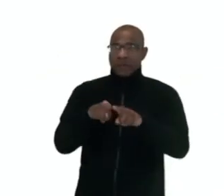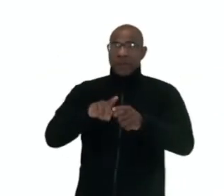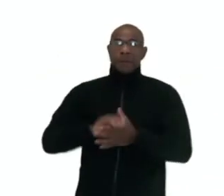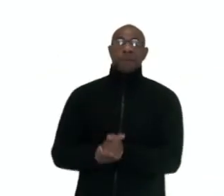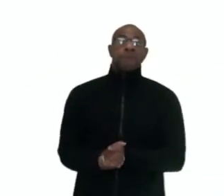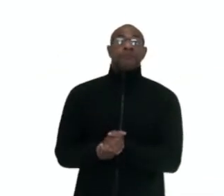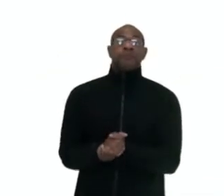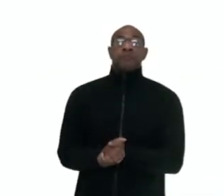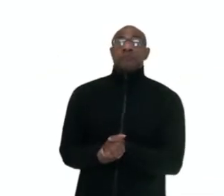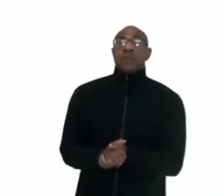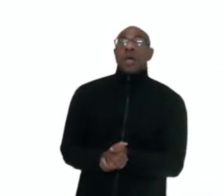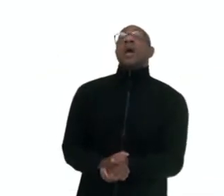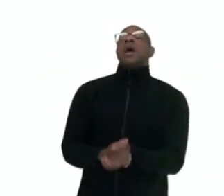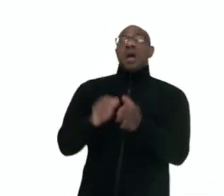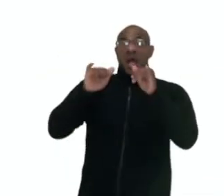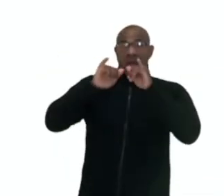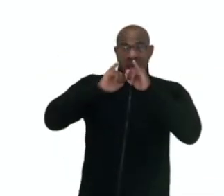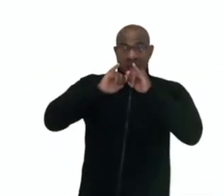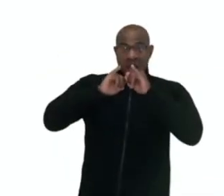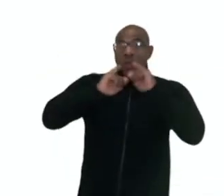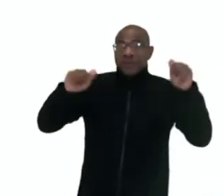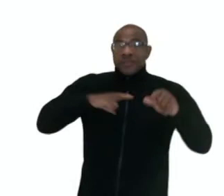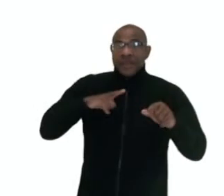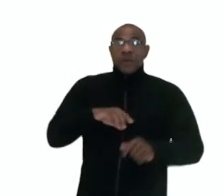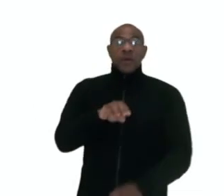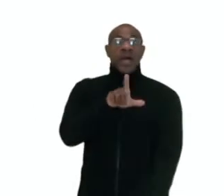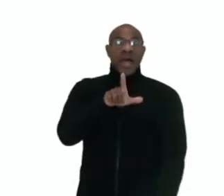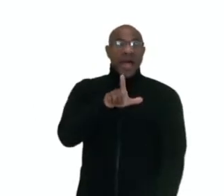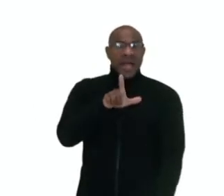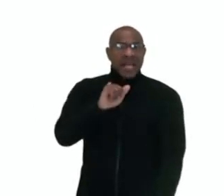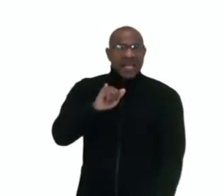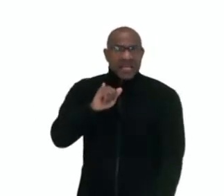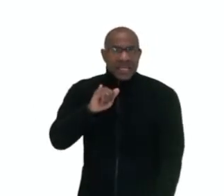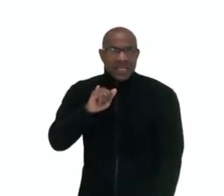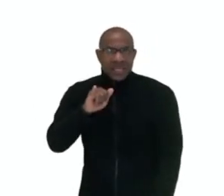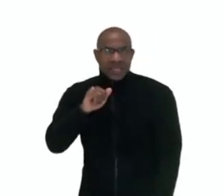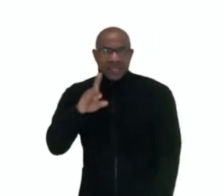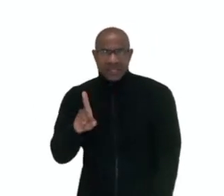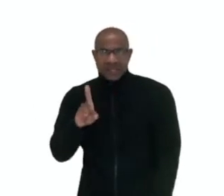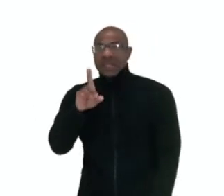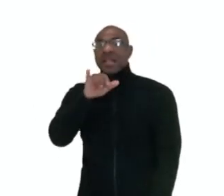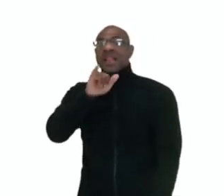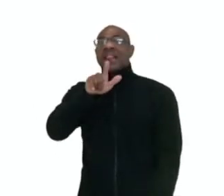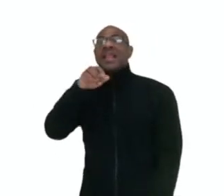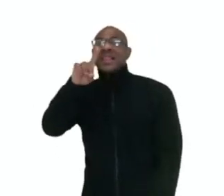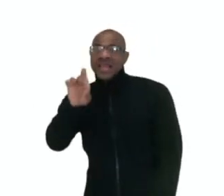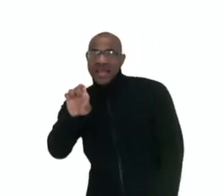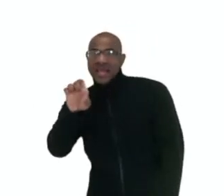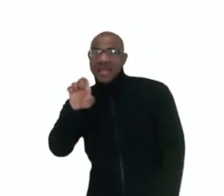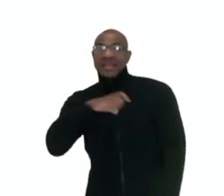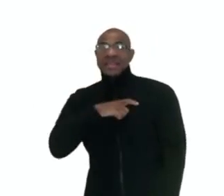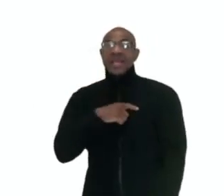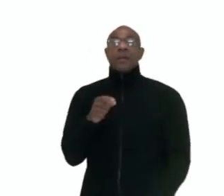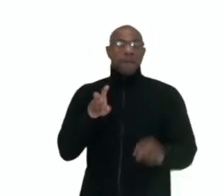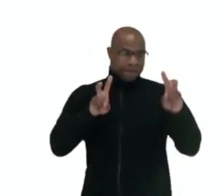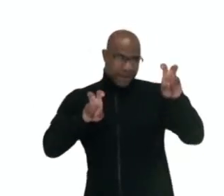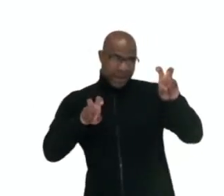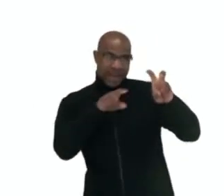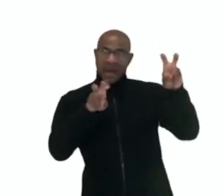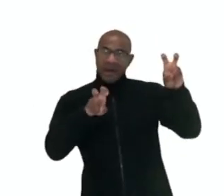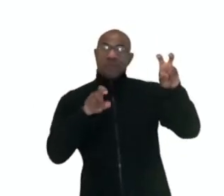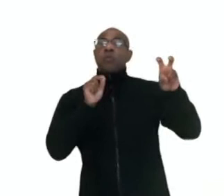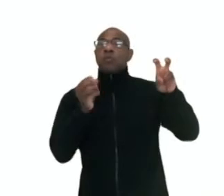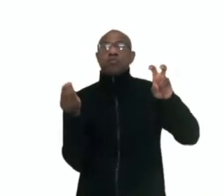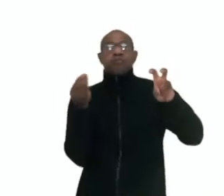Uma notícia tem o lead, e no lead eu vou ter o primeiro parágrafo introduzindo